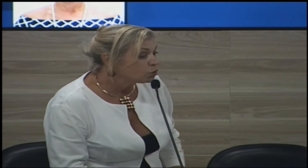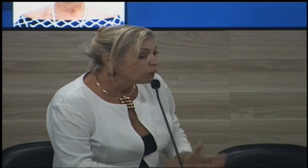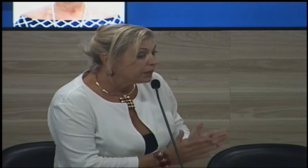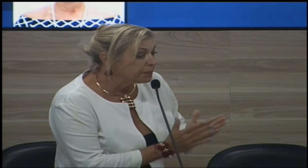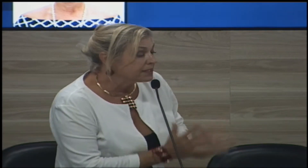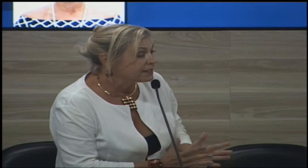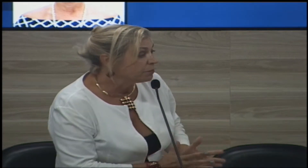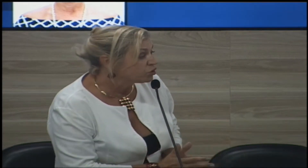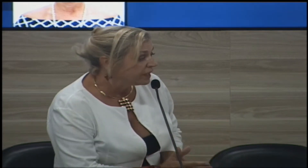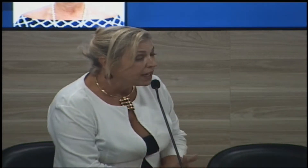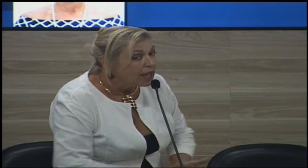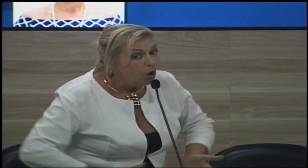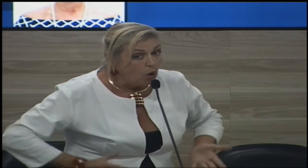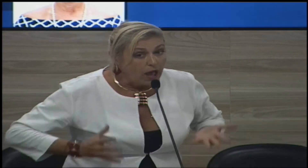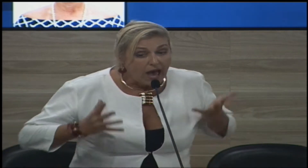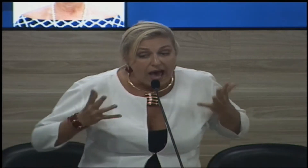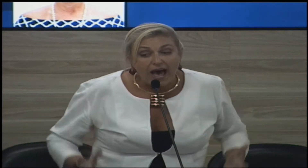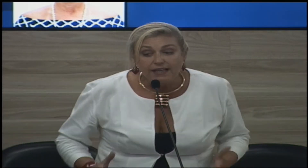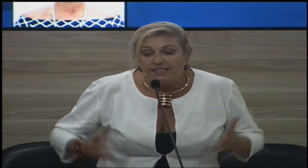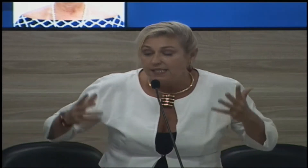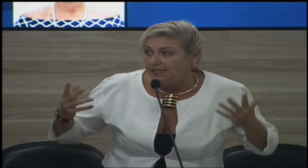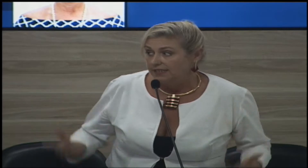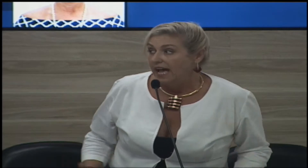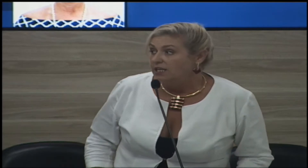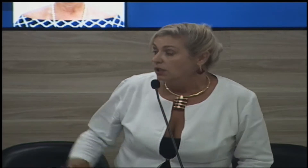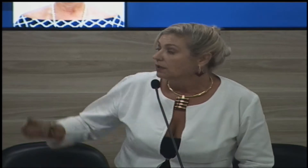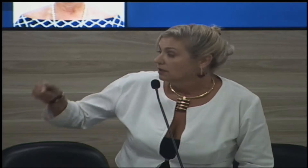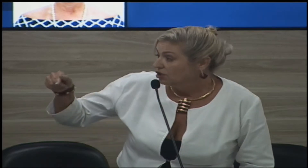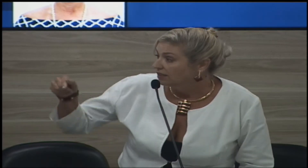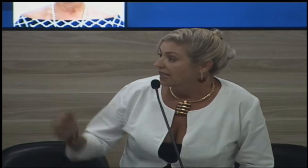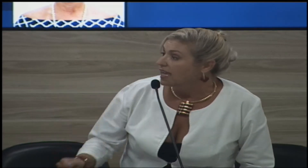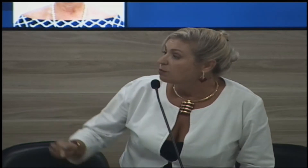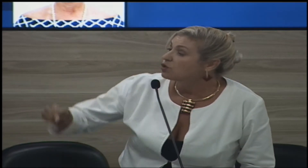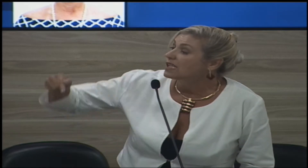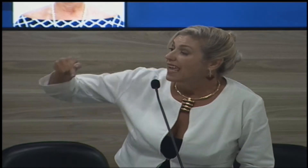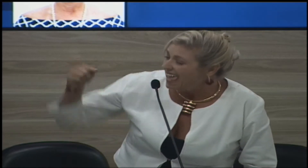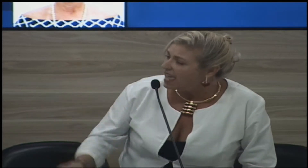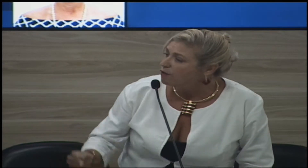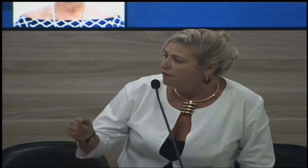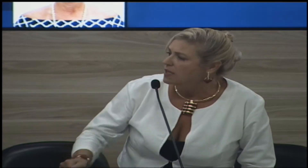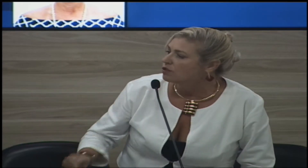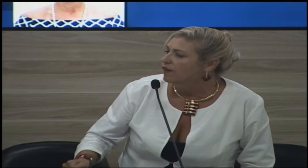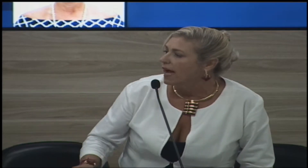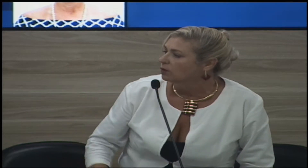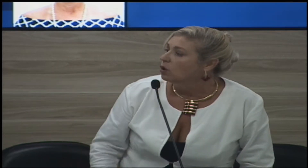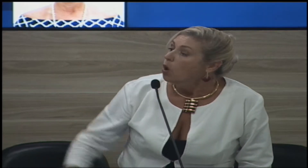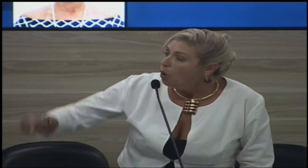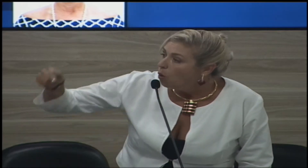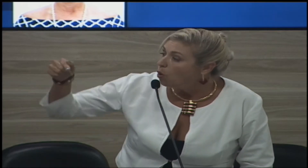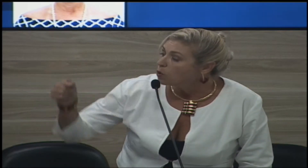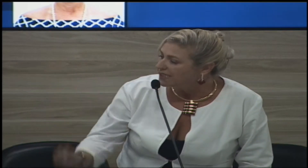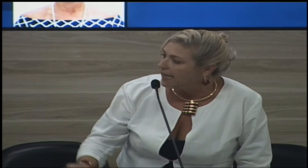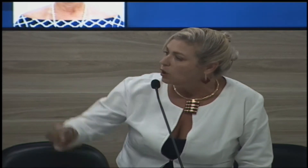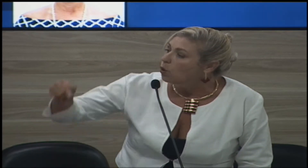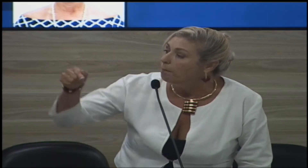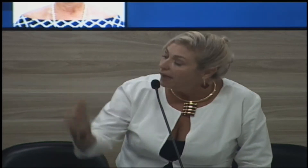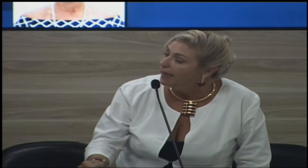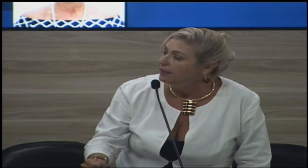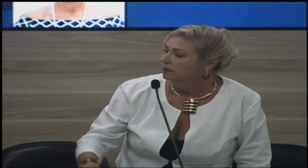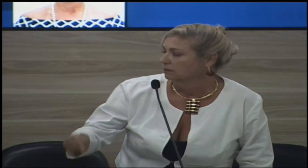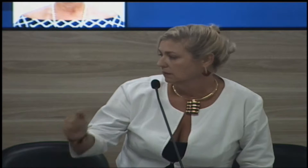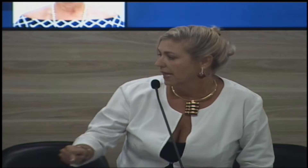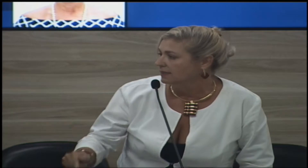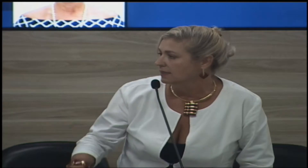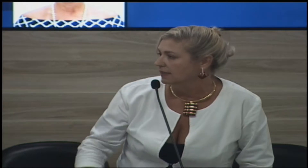é isso que precisamos ver. Há necessidade de termos efetivado o Conselho